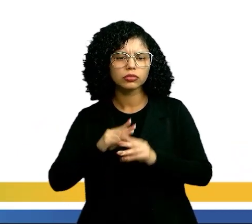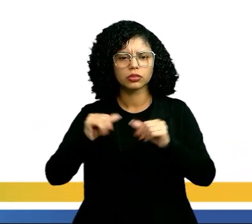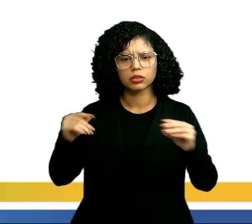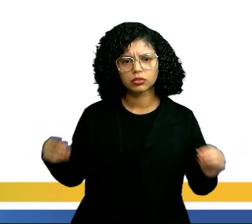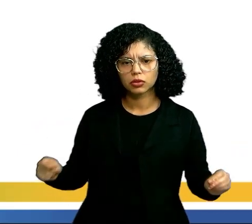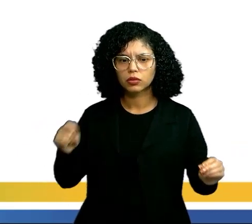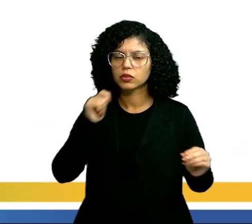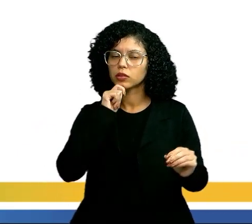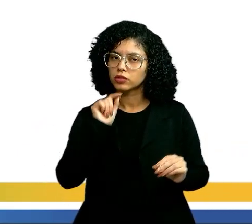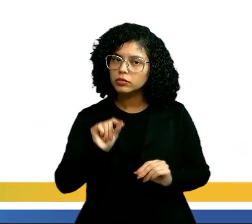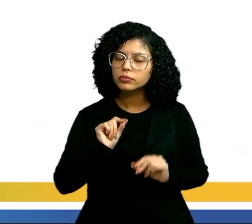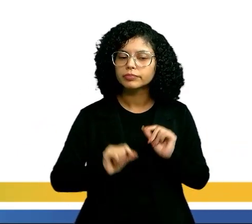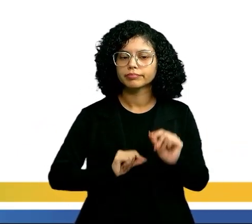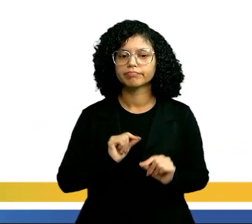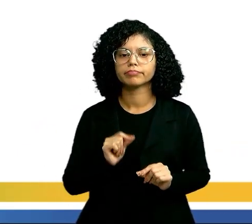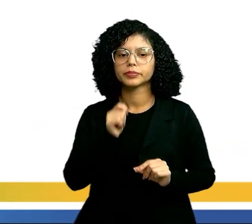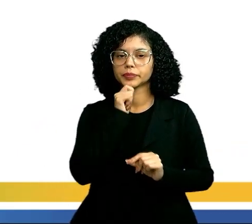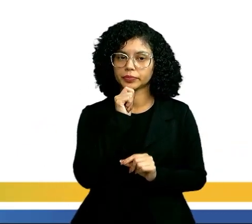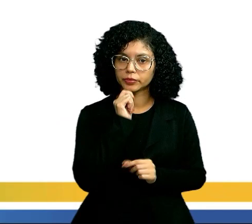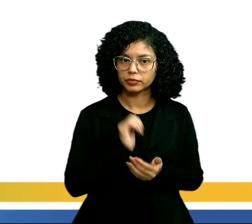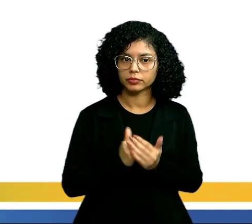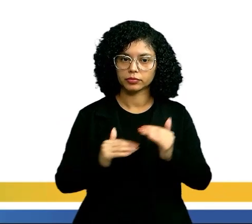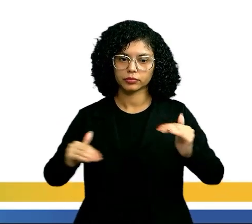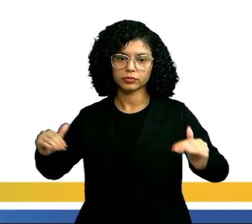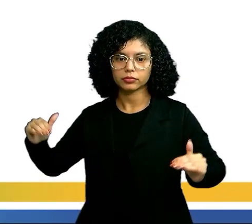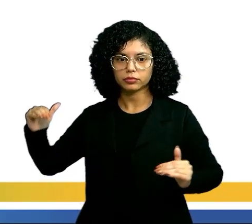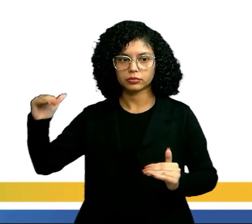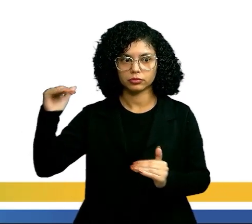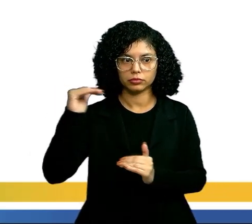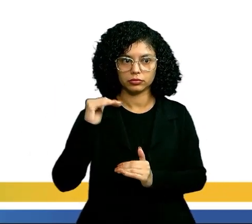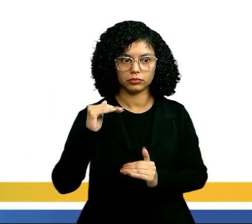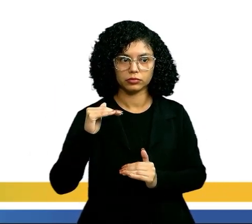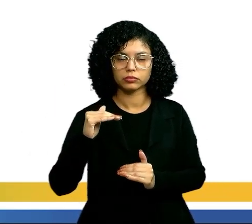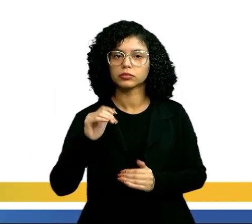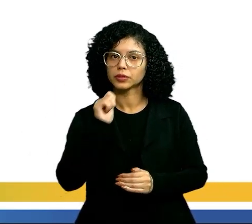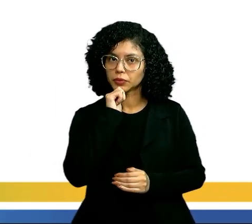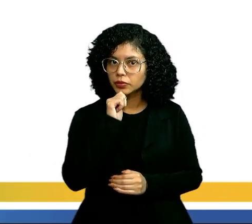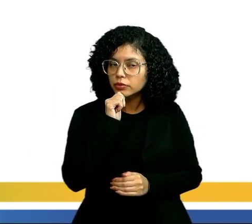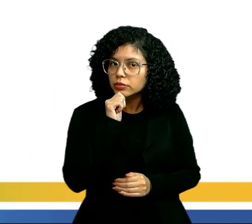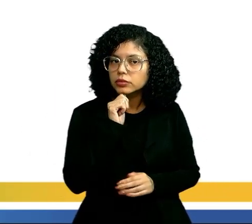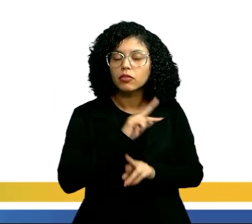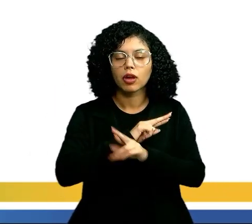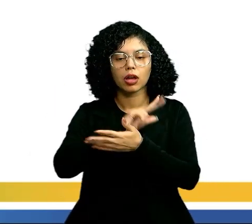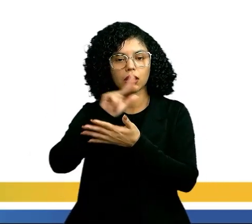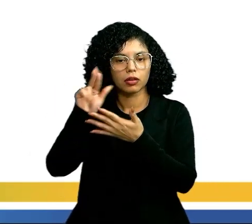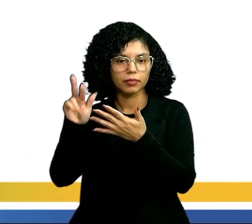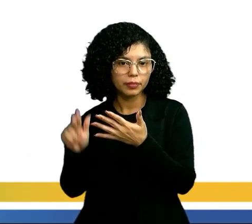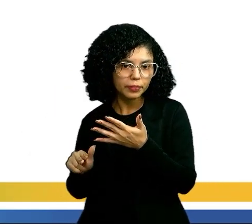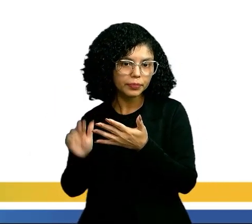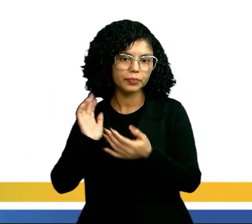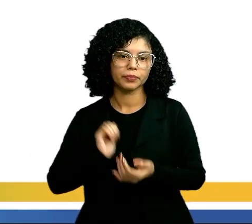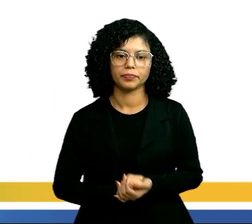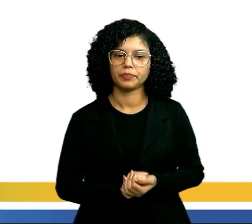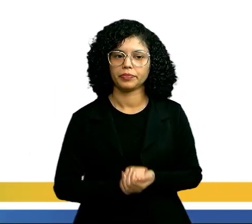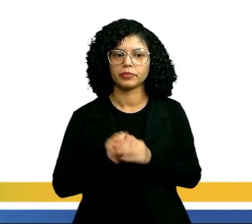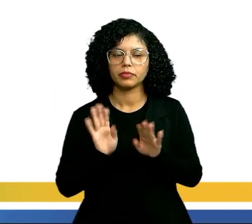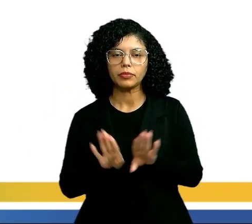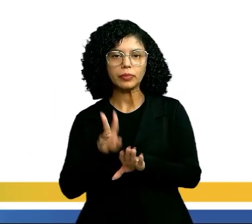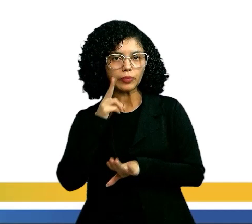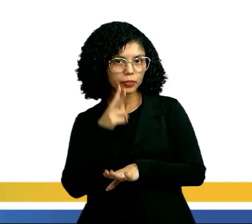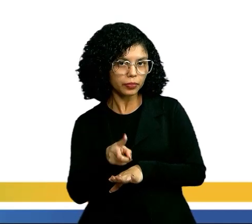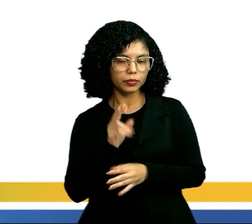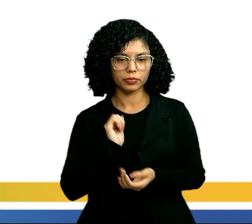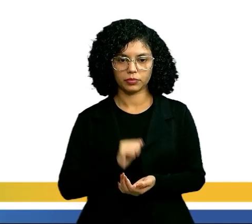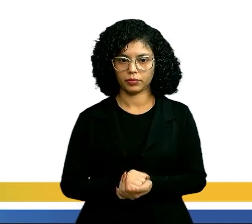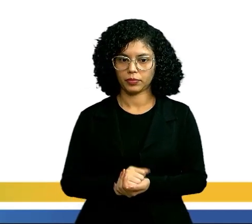território. Então, além de ter um relevo bastante acidentado, diversificado, né? Se você